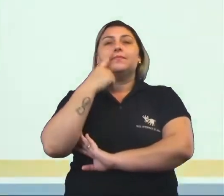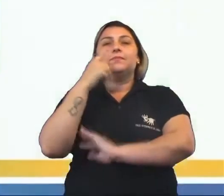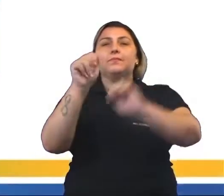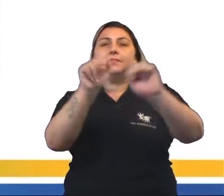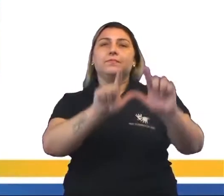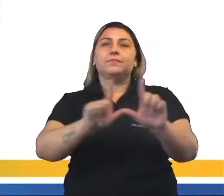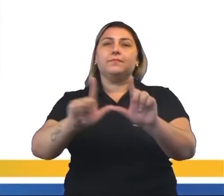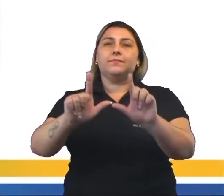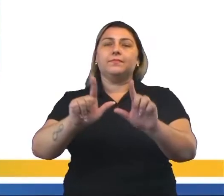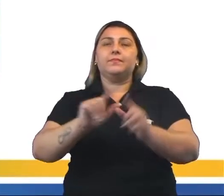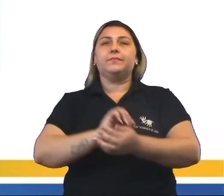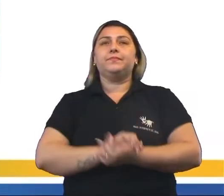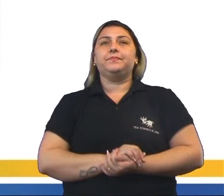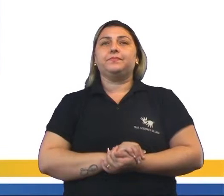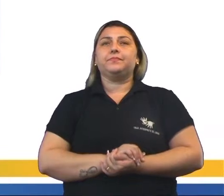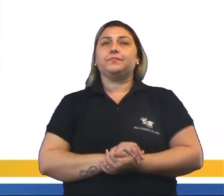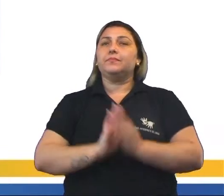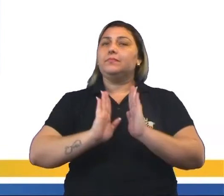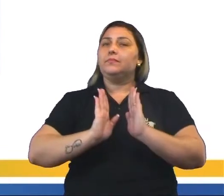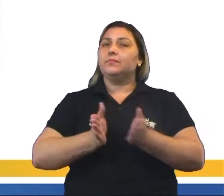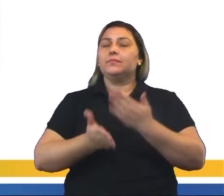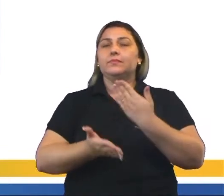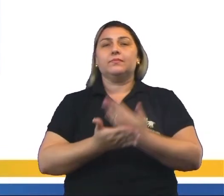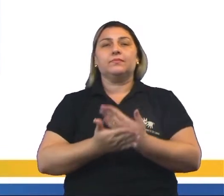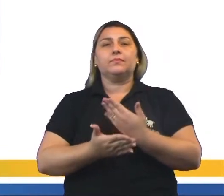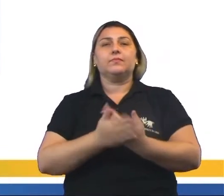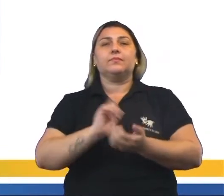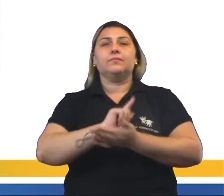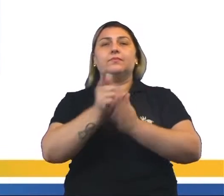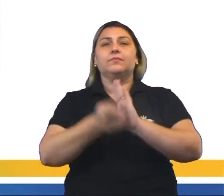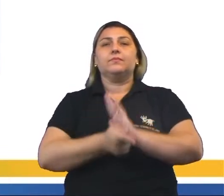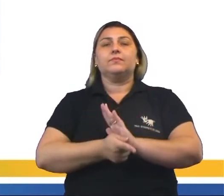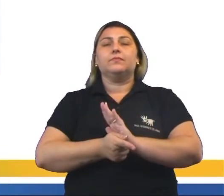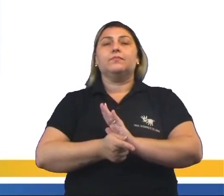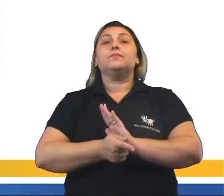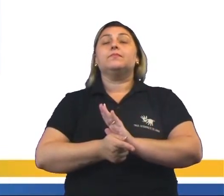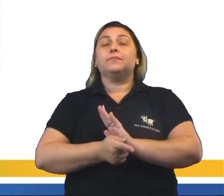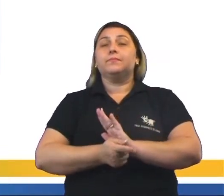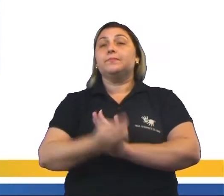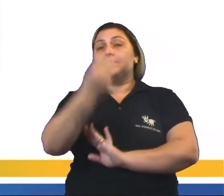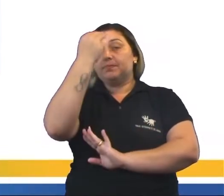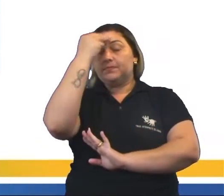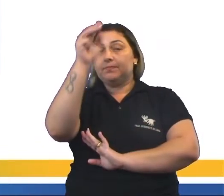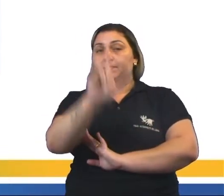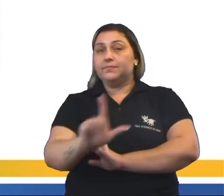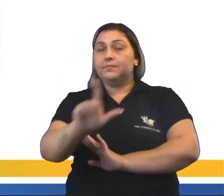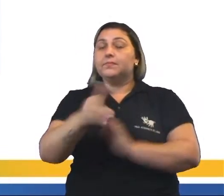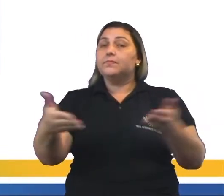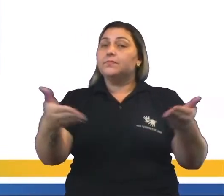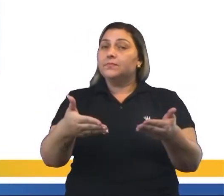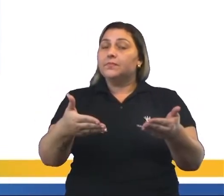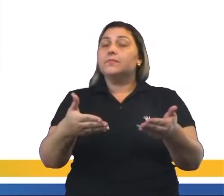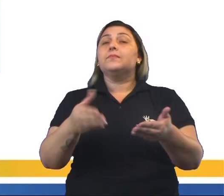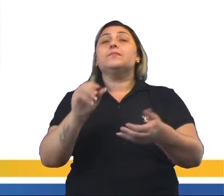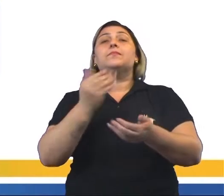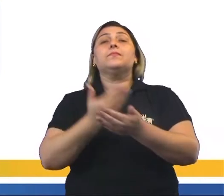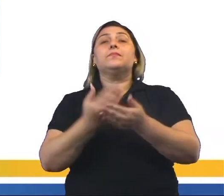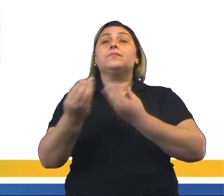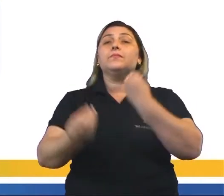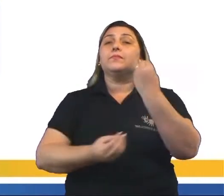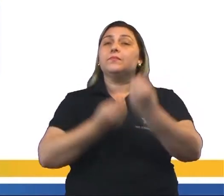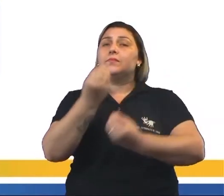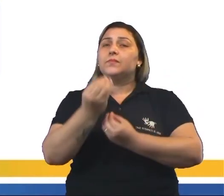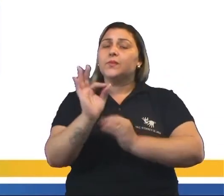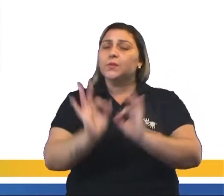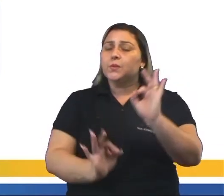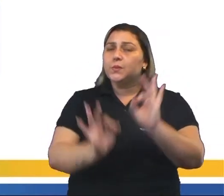slide comigo. Nós já estudamos o gênero memórias literárias e hoje nós vamos estudar como produzir um texto